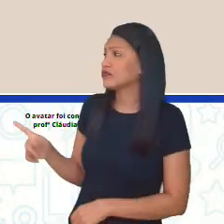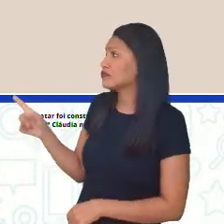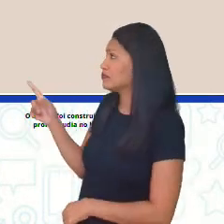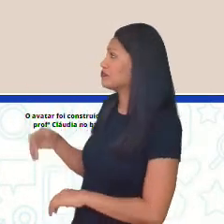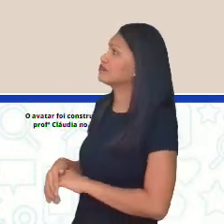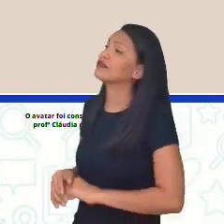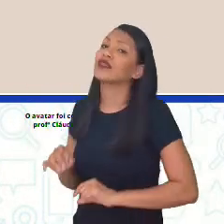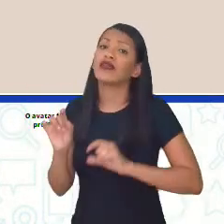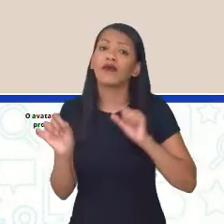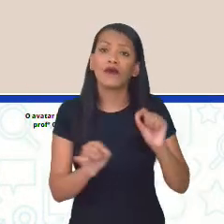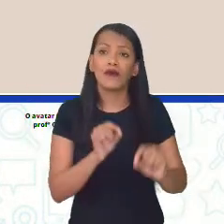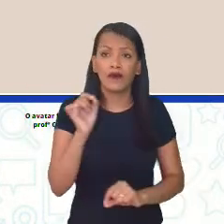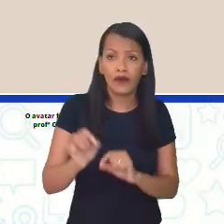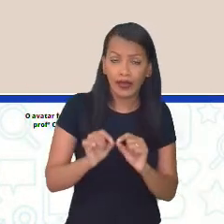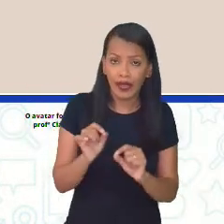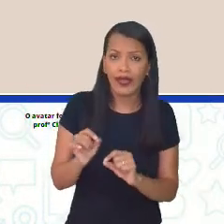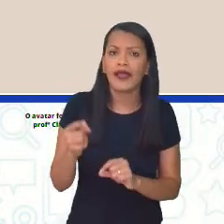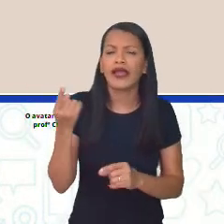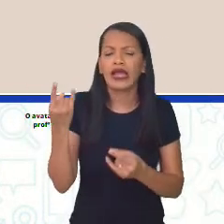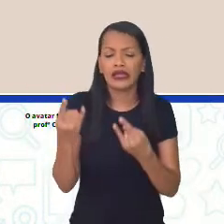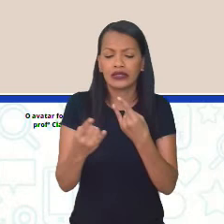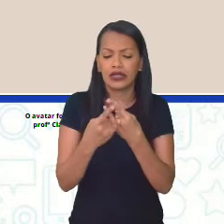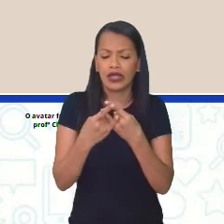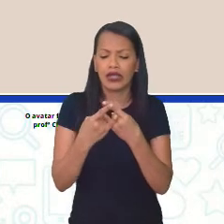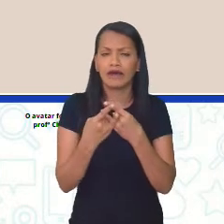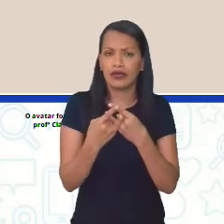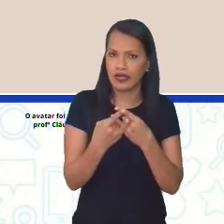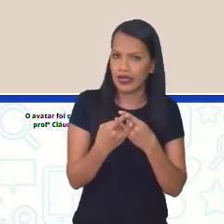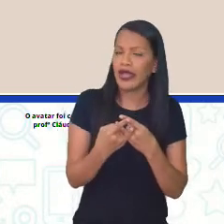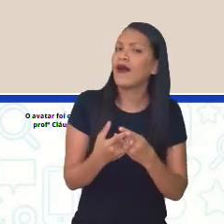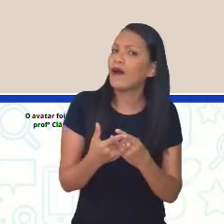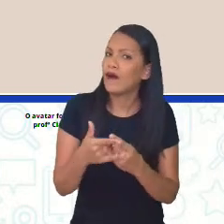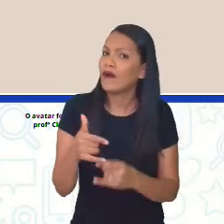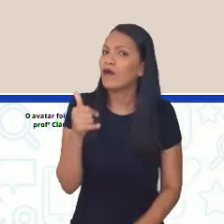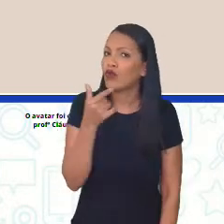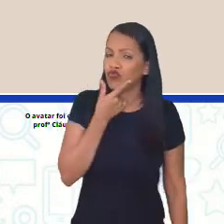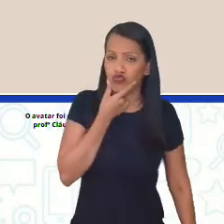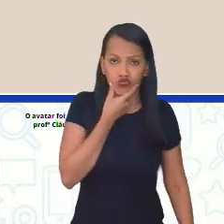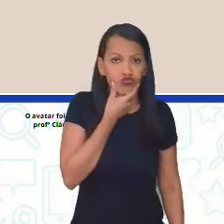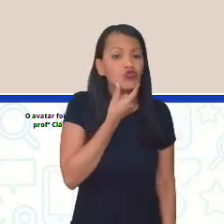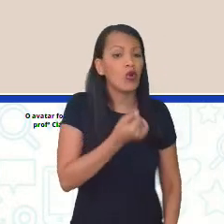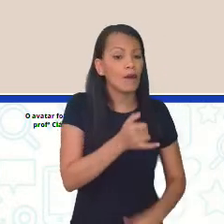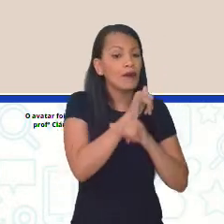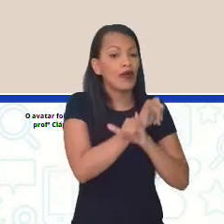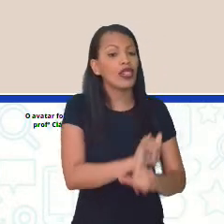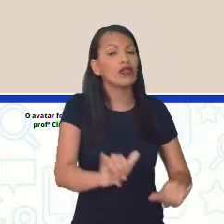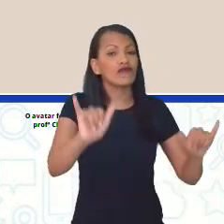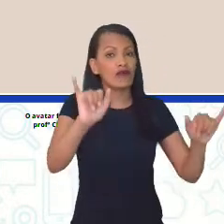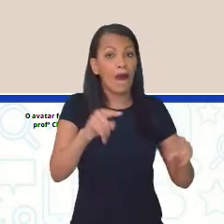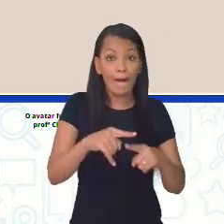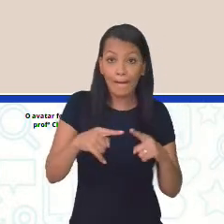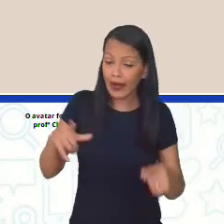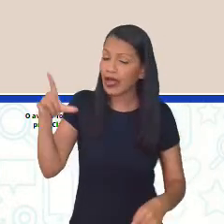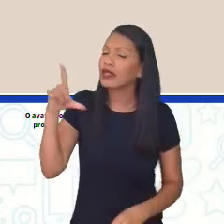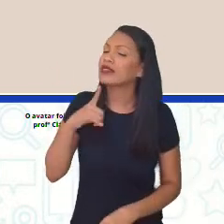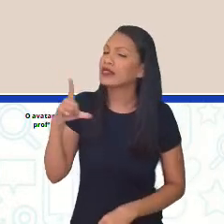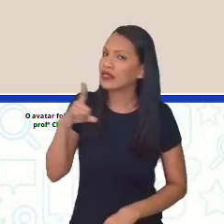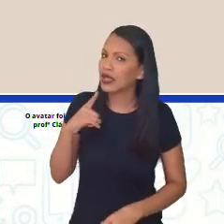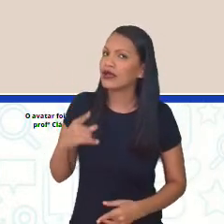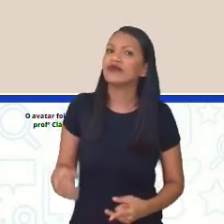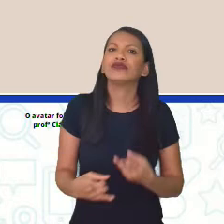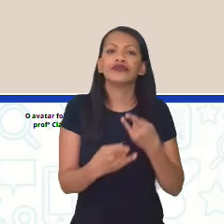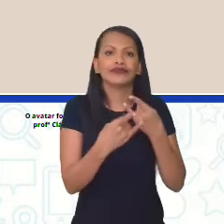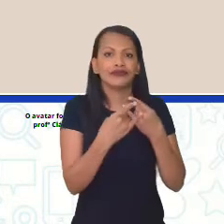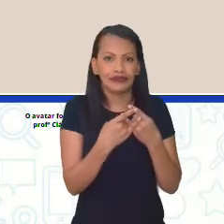dos preservativos, e principalmente os masculinos, que são mais falados e mais divulgados. Mas existem também os